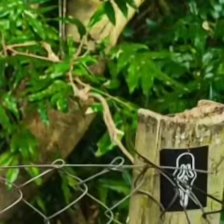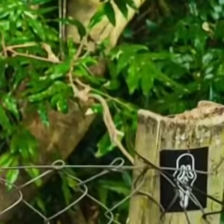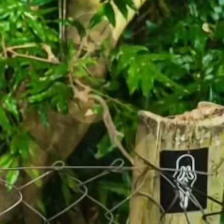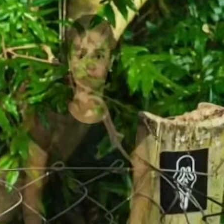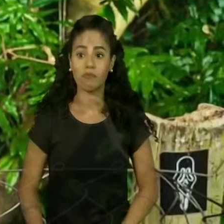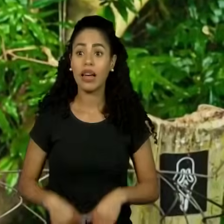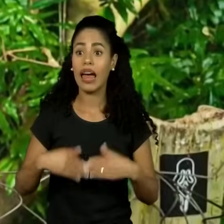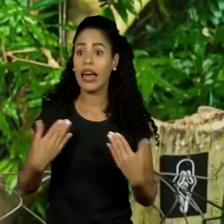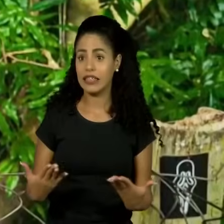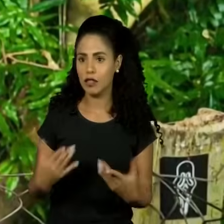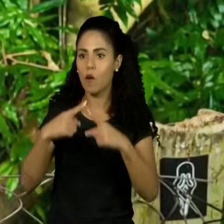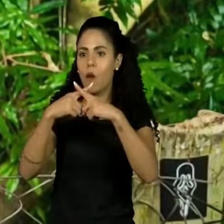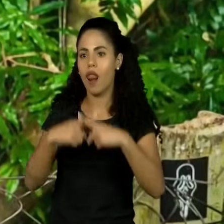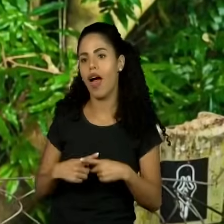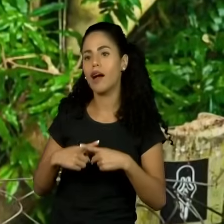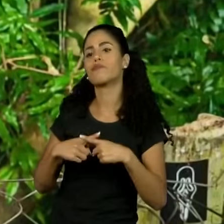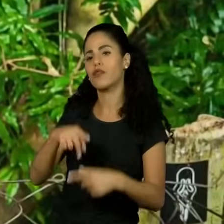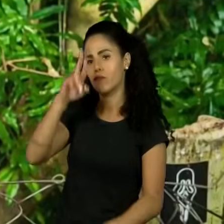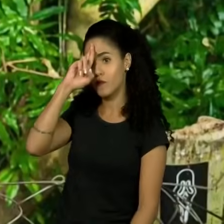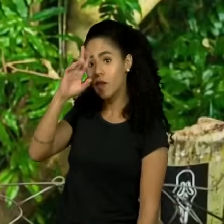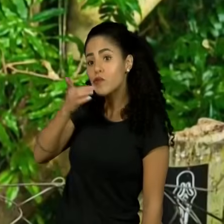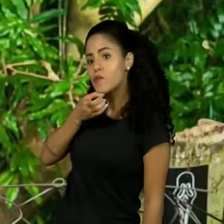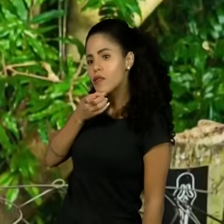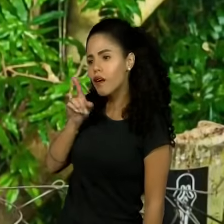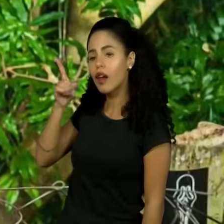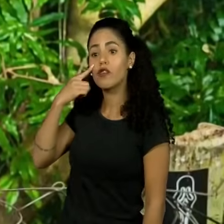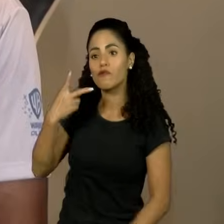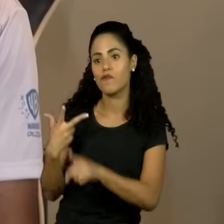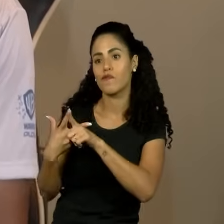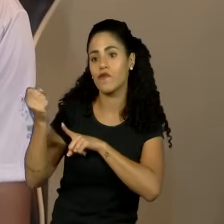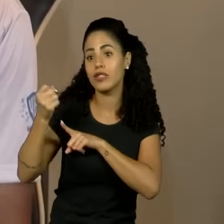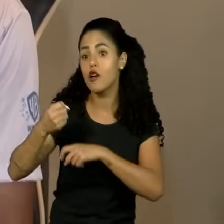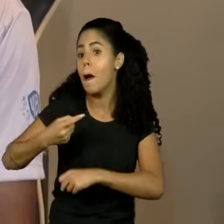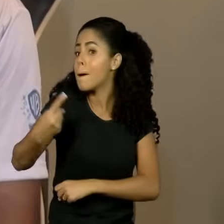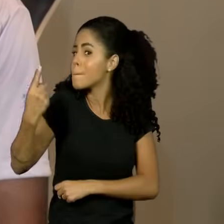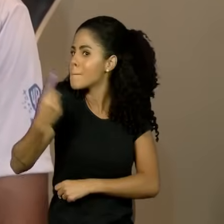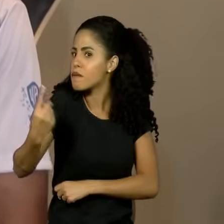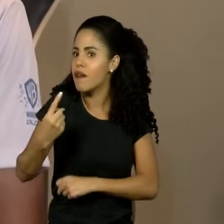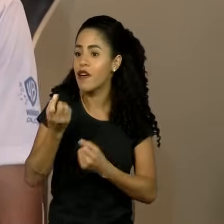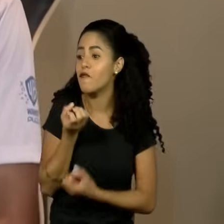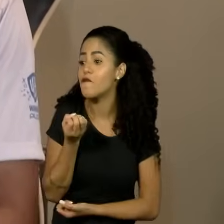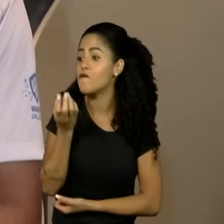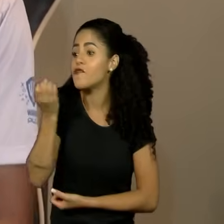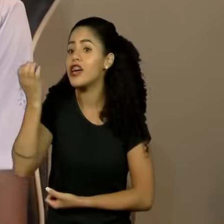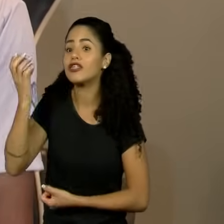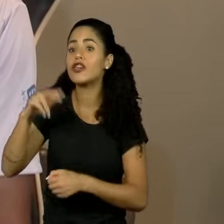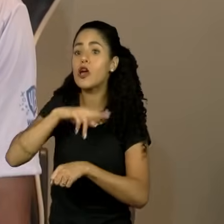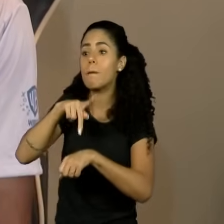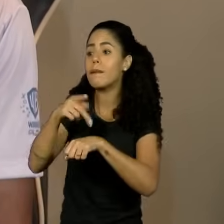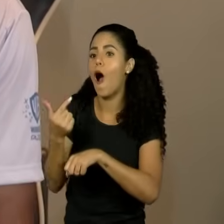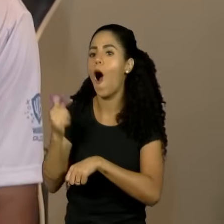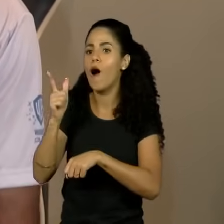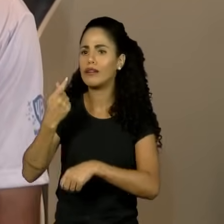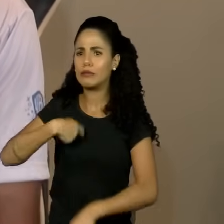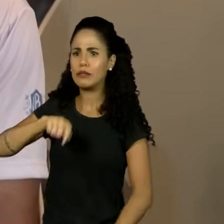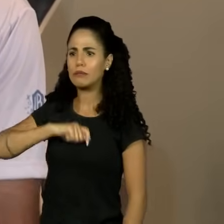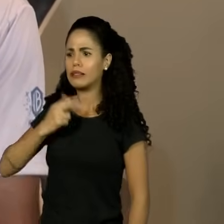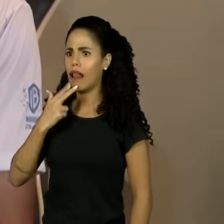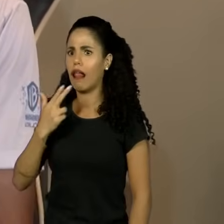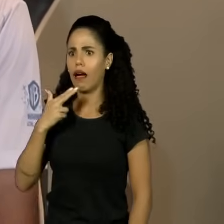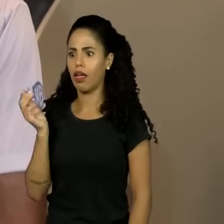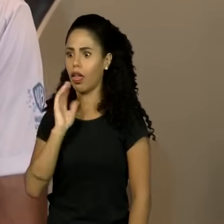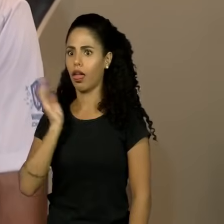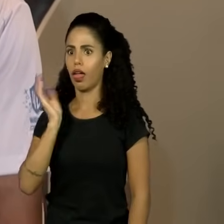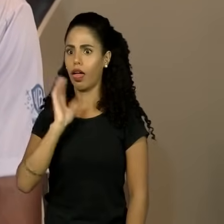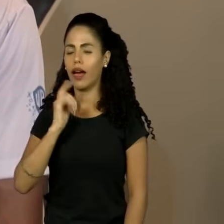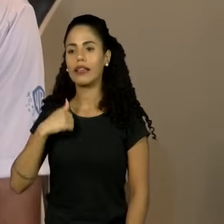No Campeonato da República Dominicana, né, que eu fui, lá que eu venci, foi a primeira vez que eu saí do Brasil, né? O espanhol deles lá é muito rápido, então